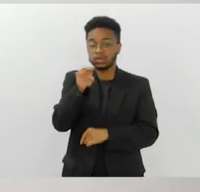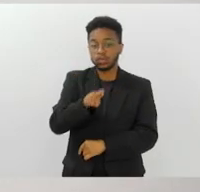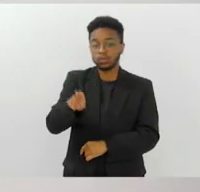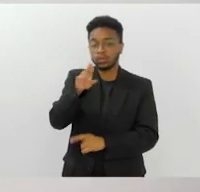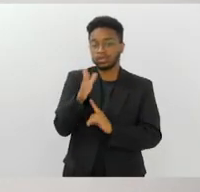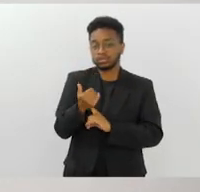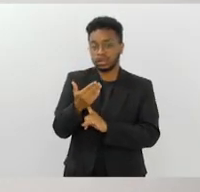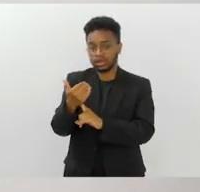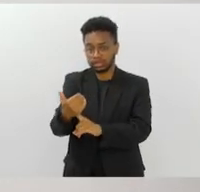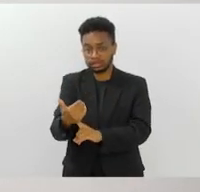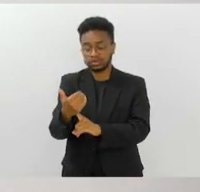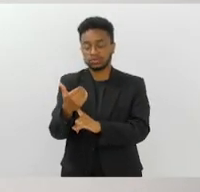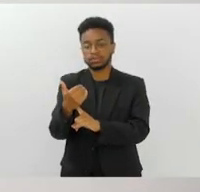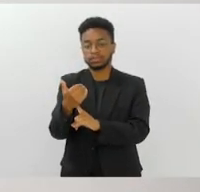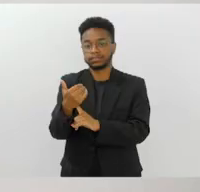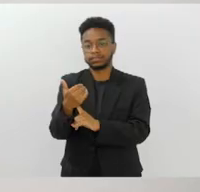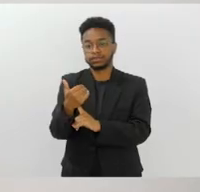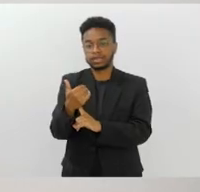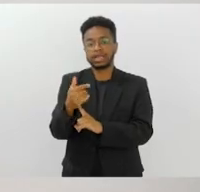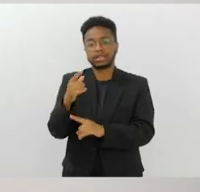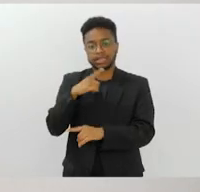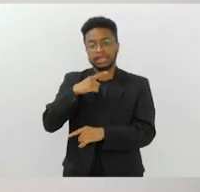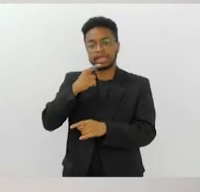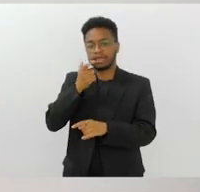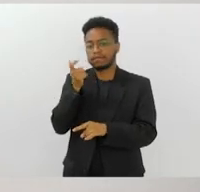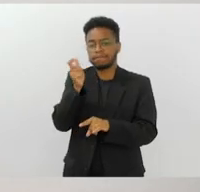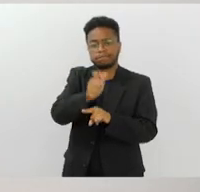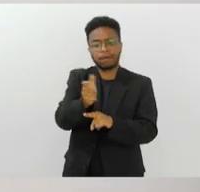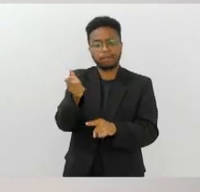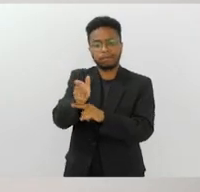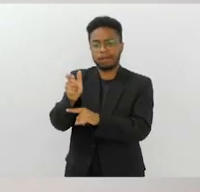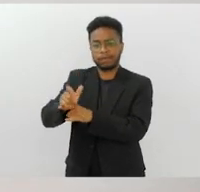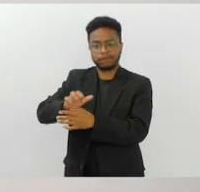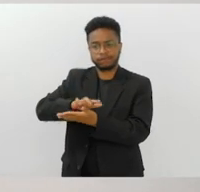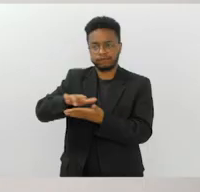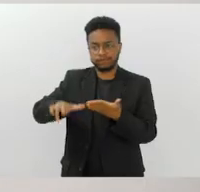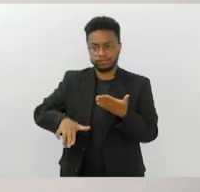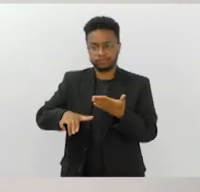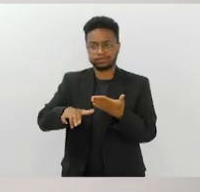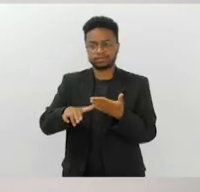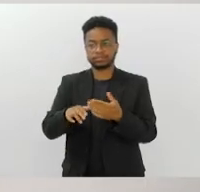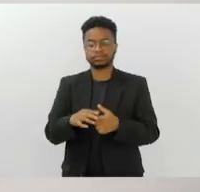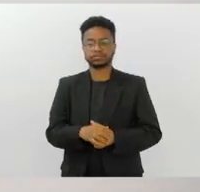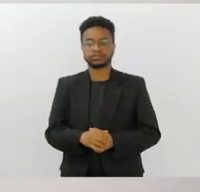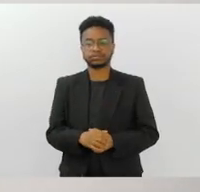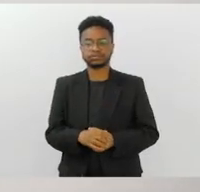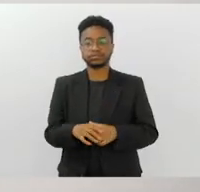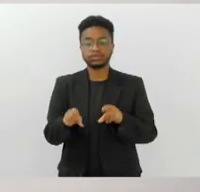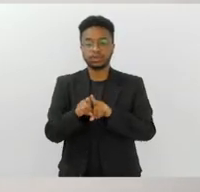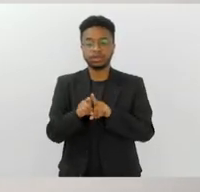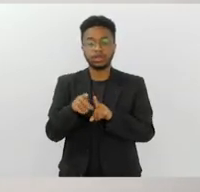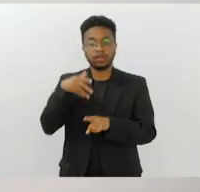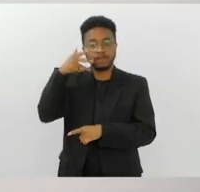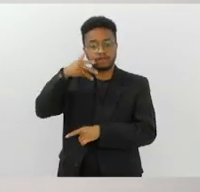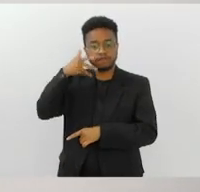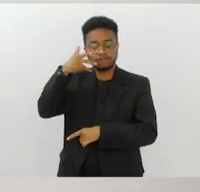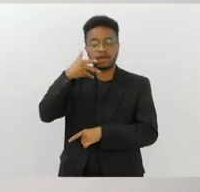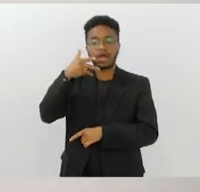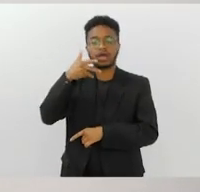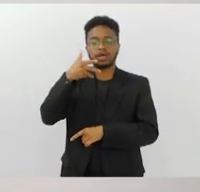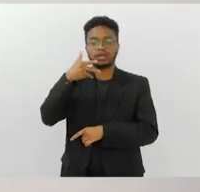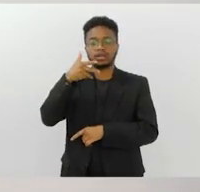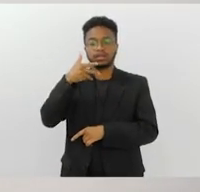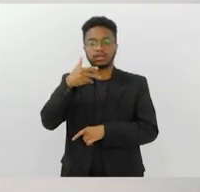tecnologia ela vem sendo criticada como a própria Dani mencionou no início da da sua fala inclusive as